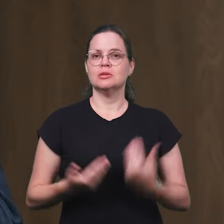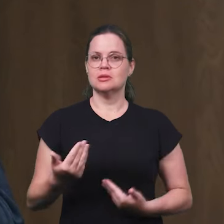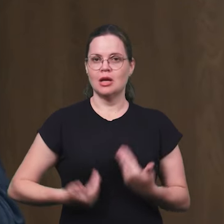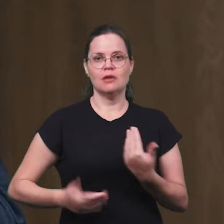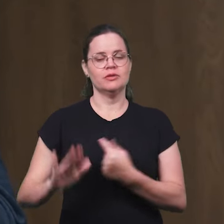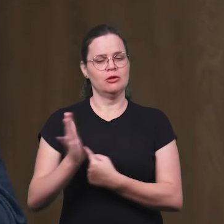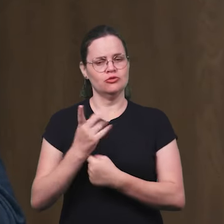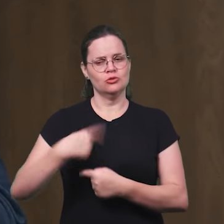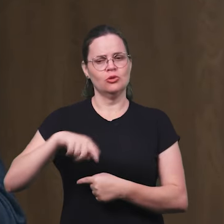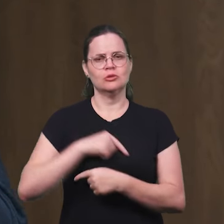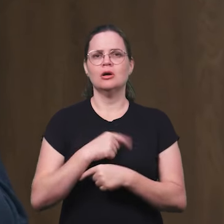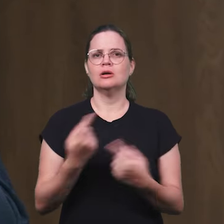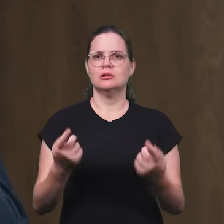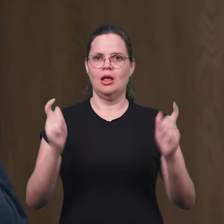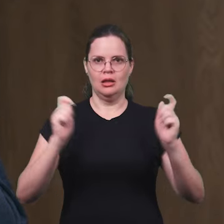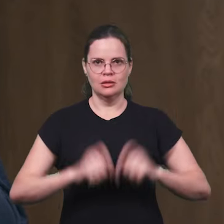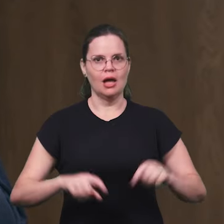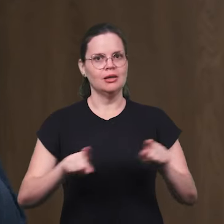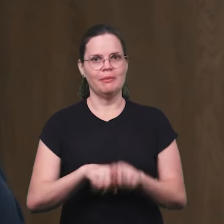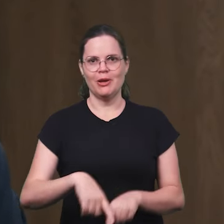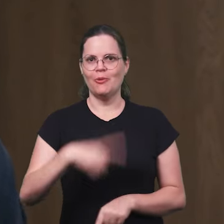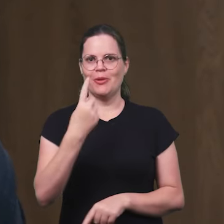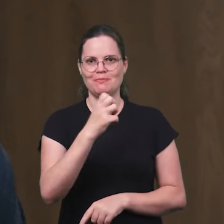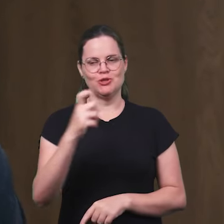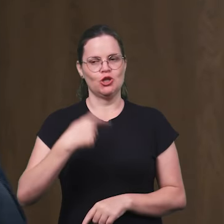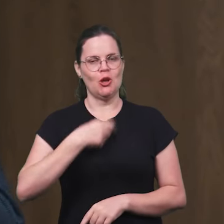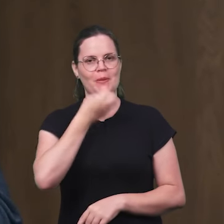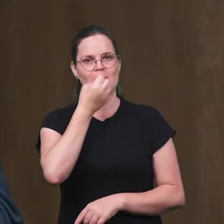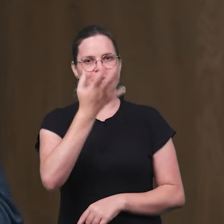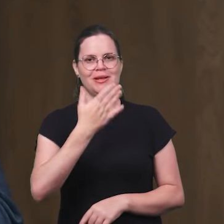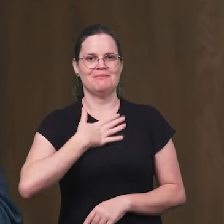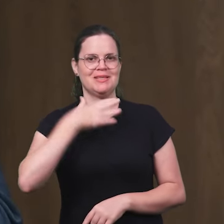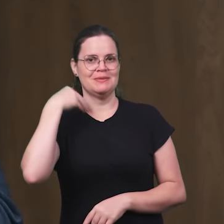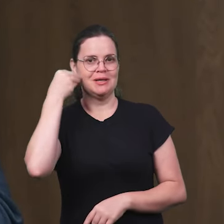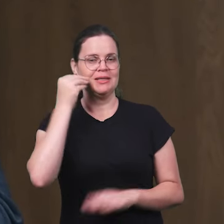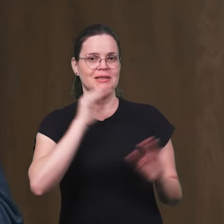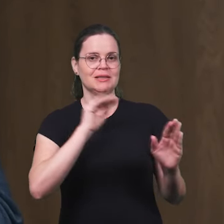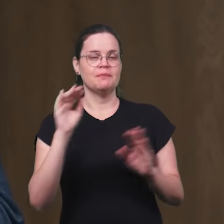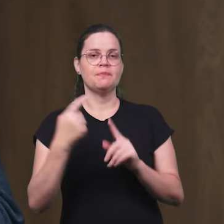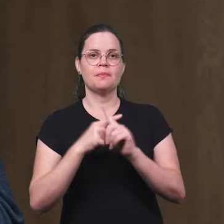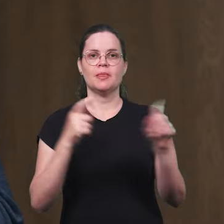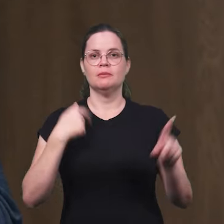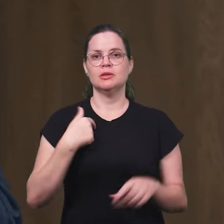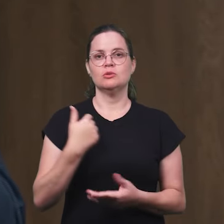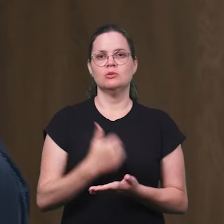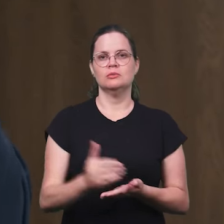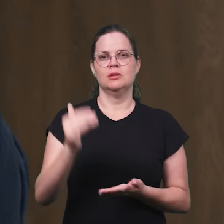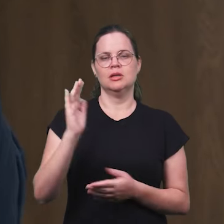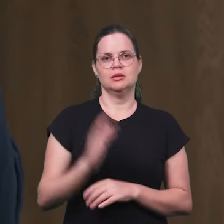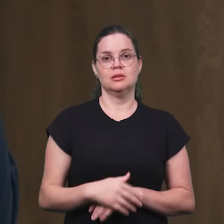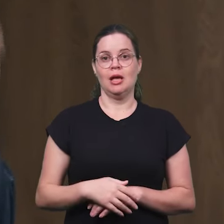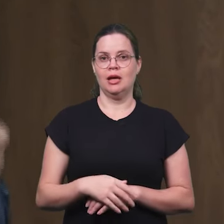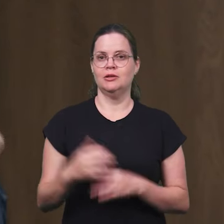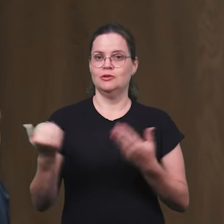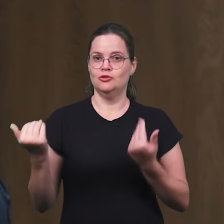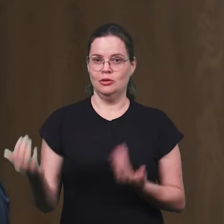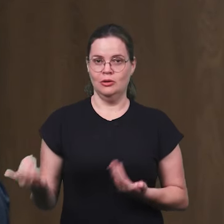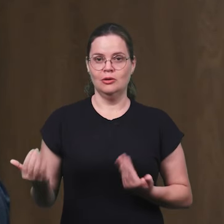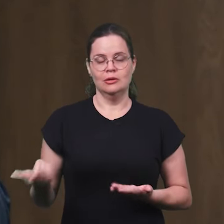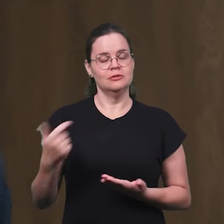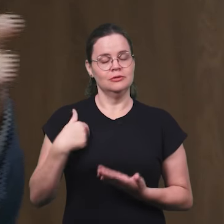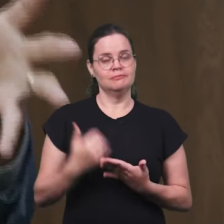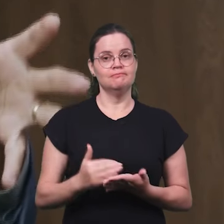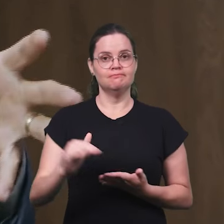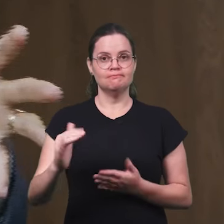isso, mas não, eu comecei ainda muito jovem. E fui para um concurso, uma